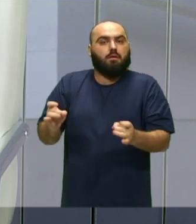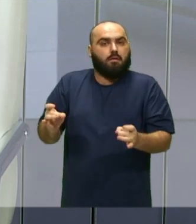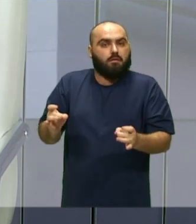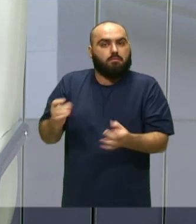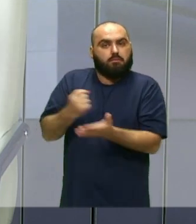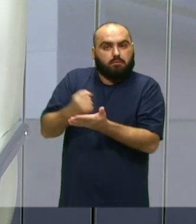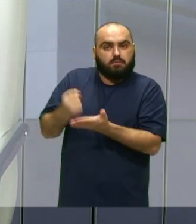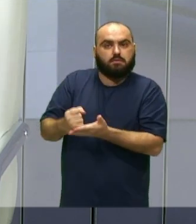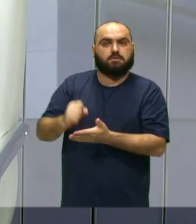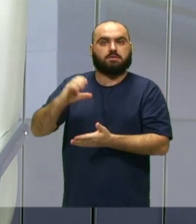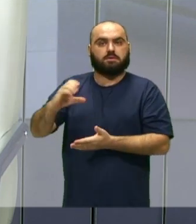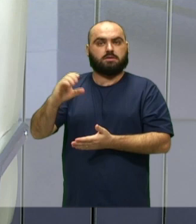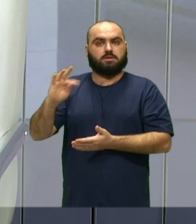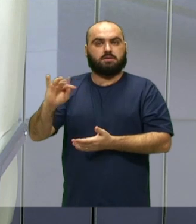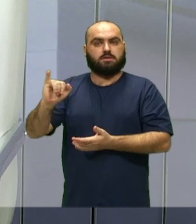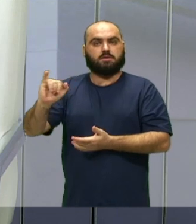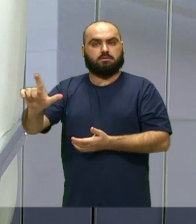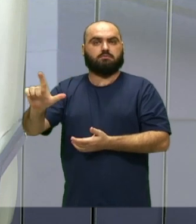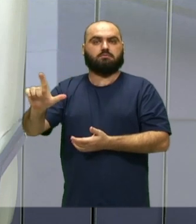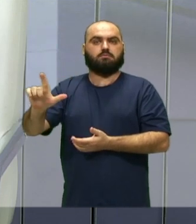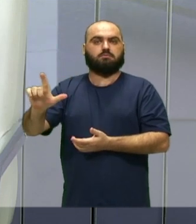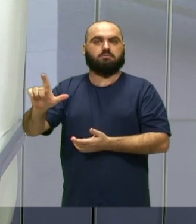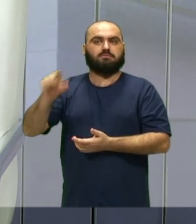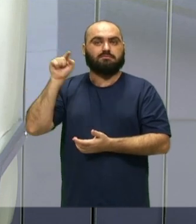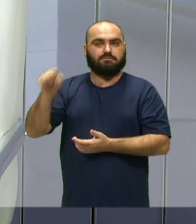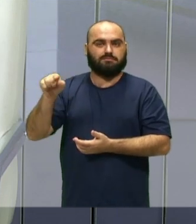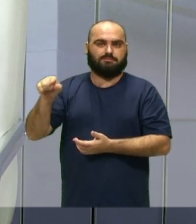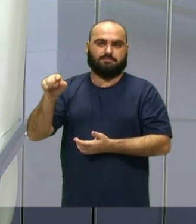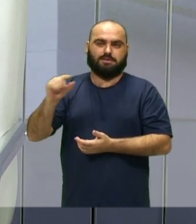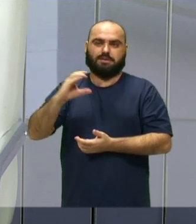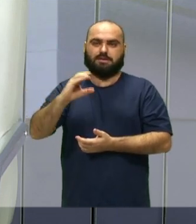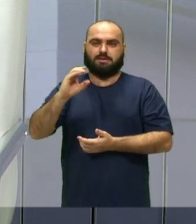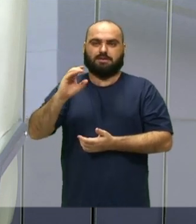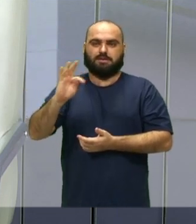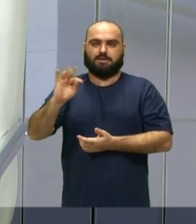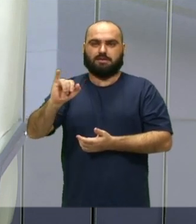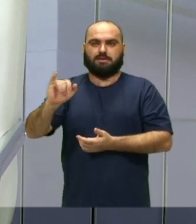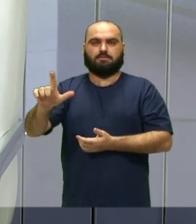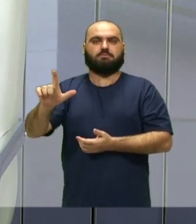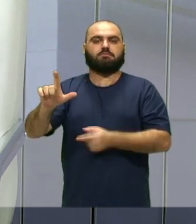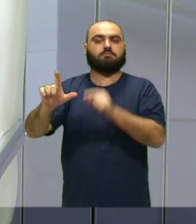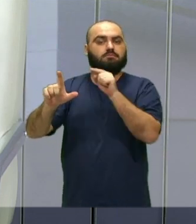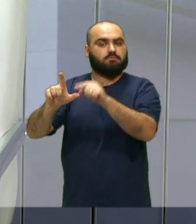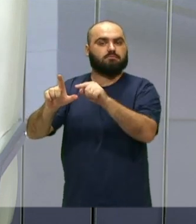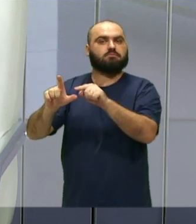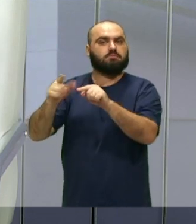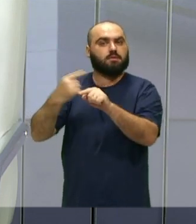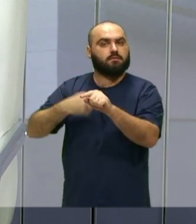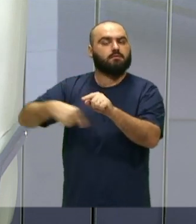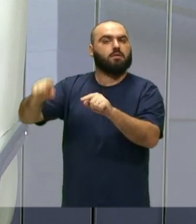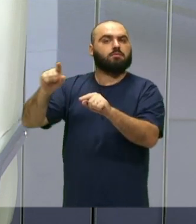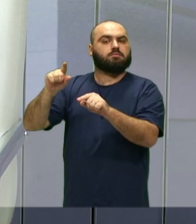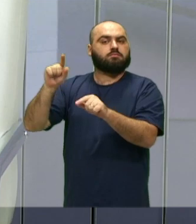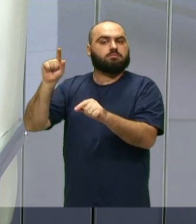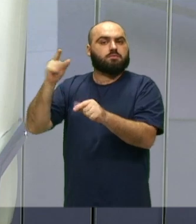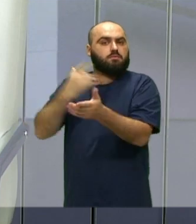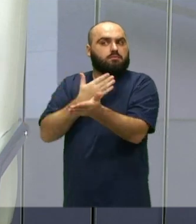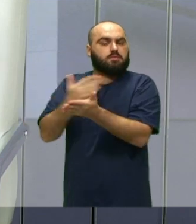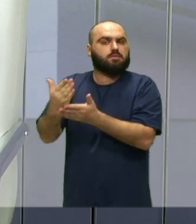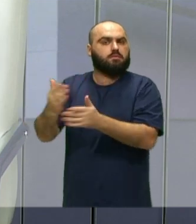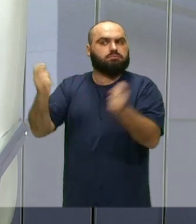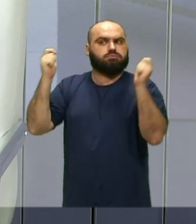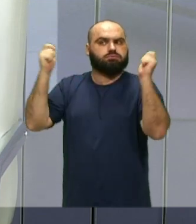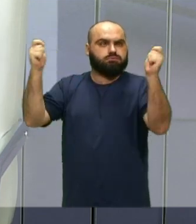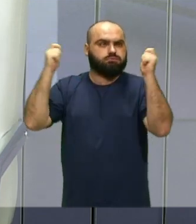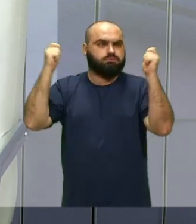esse contrato com a Cetil, e essa seria a vontade dele. Inclusive, foi o que deu motivo para fazer uma grande manifestação.